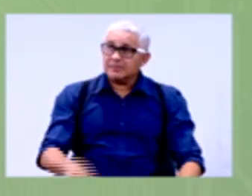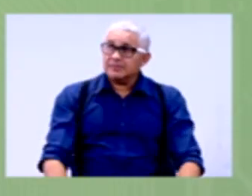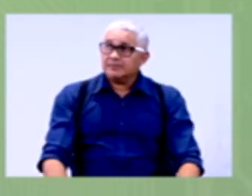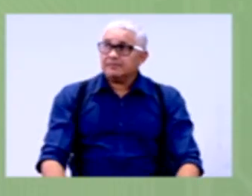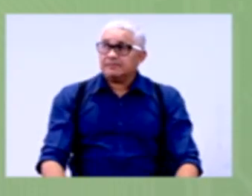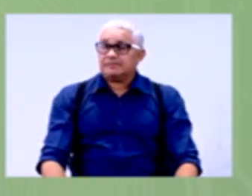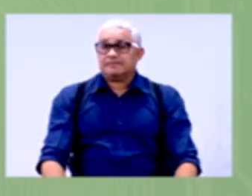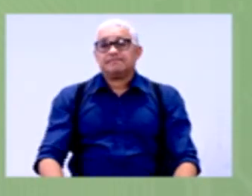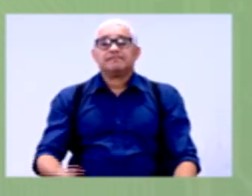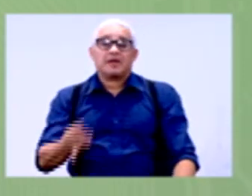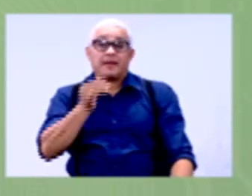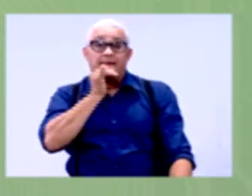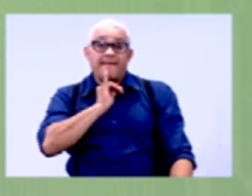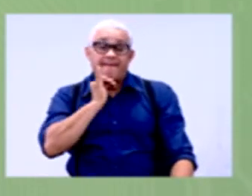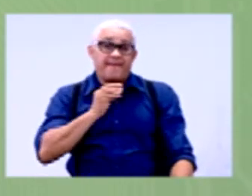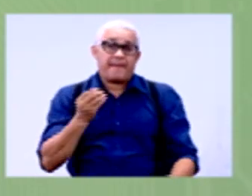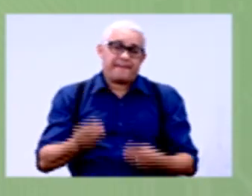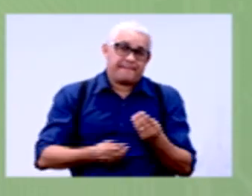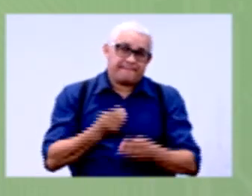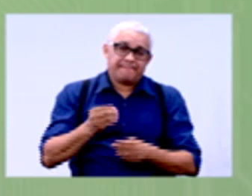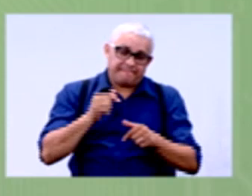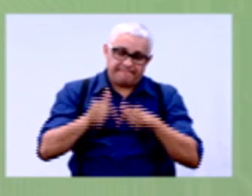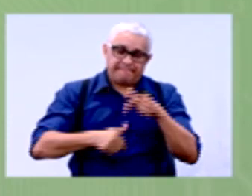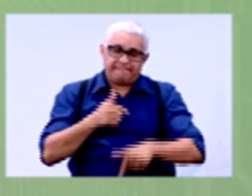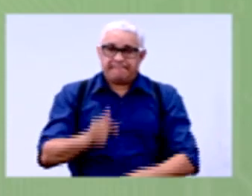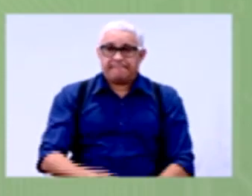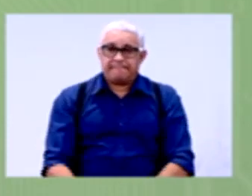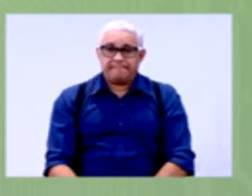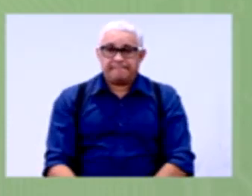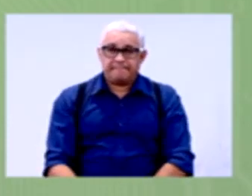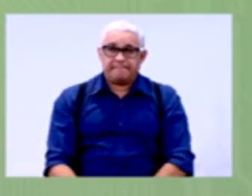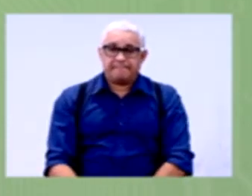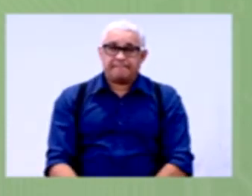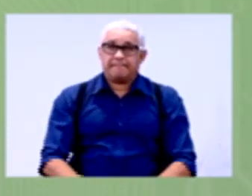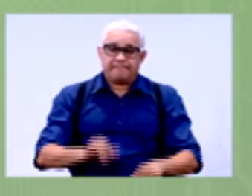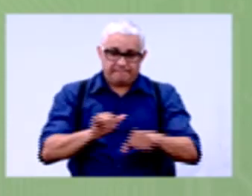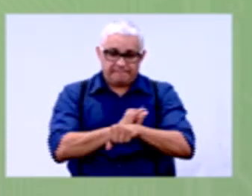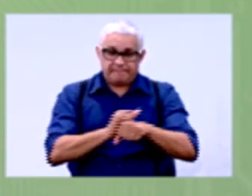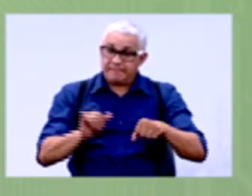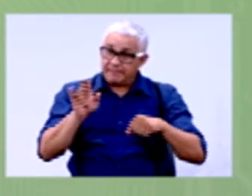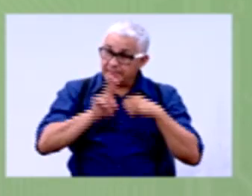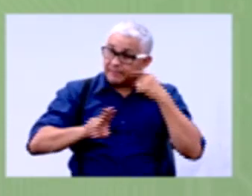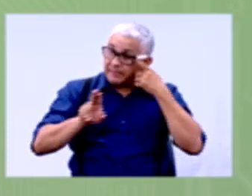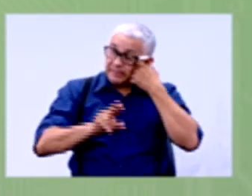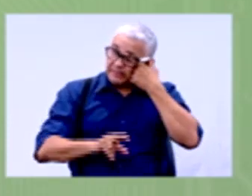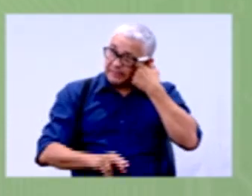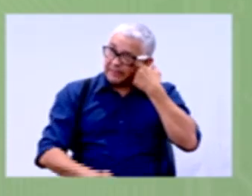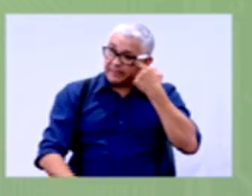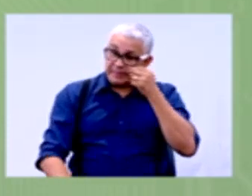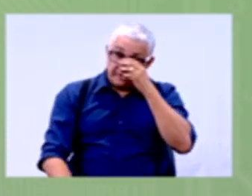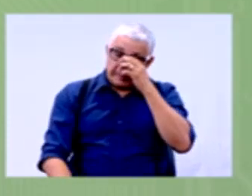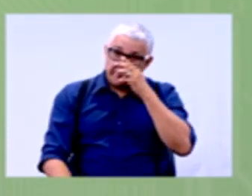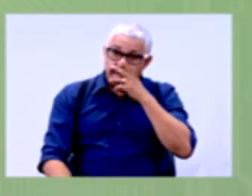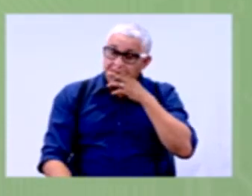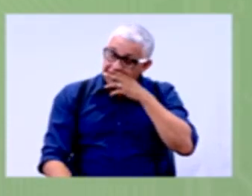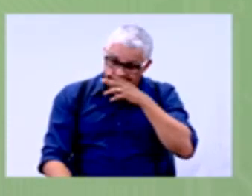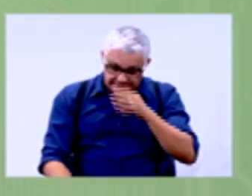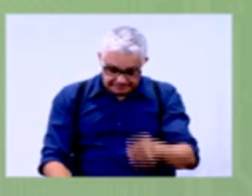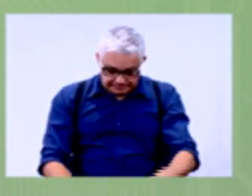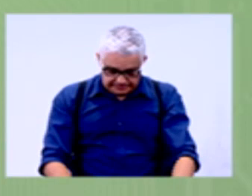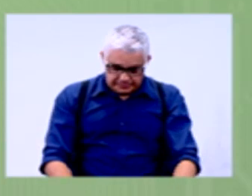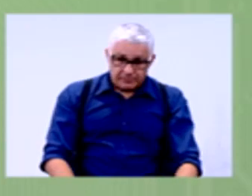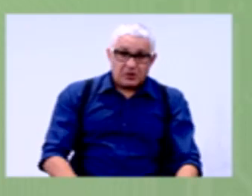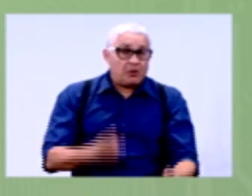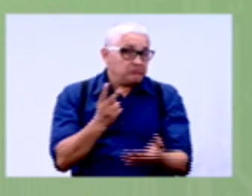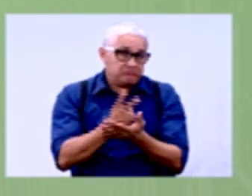Bom, vamos ver um exemplo de como isso daqui funciona, né? A estratégia de uso, né? Utilizaremos como estratégia desse exemplo o mesmo